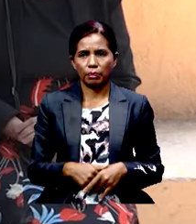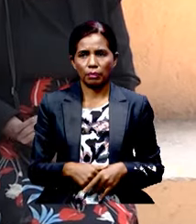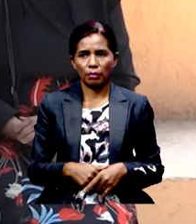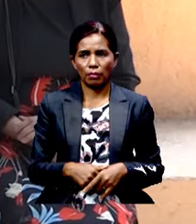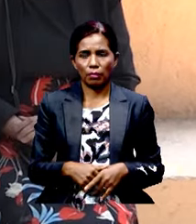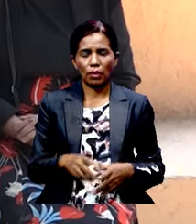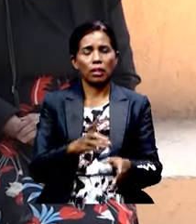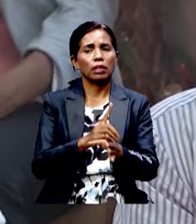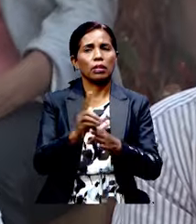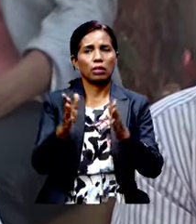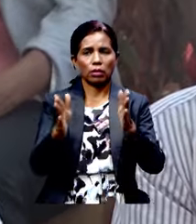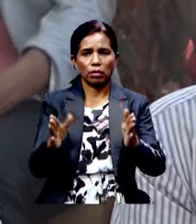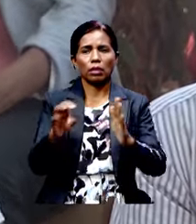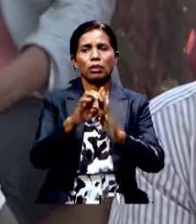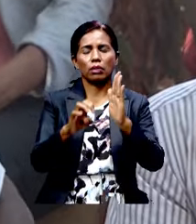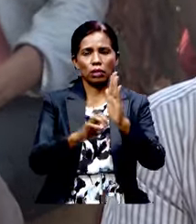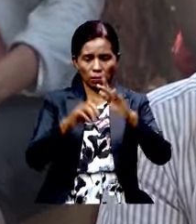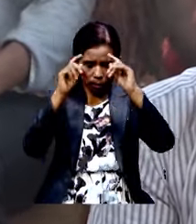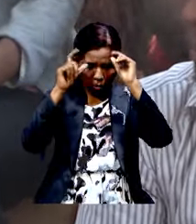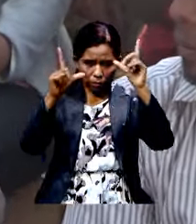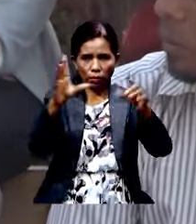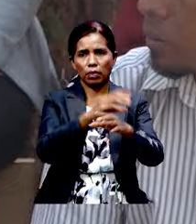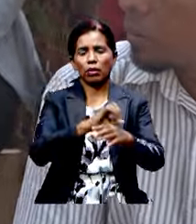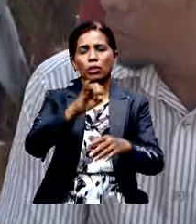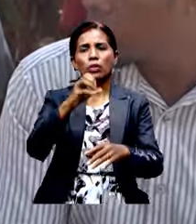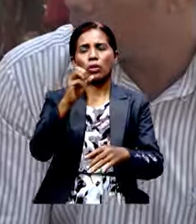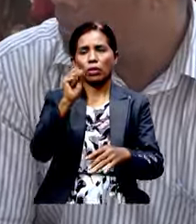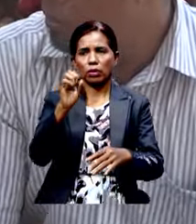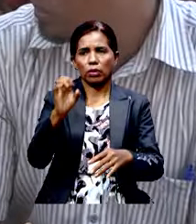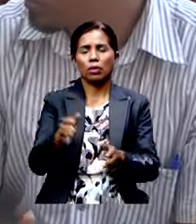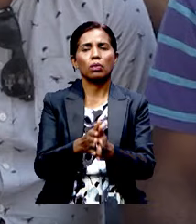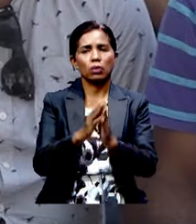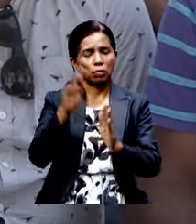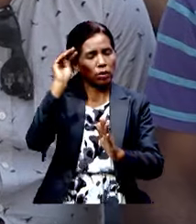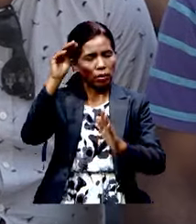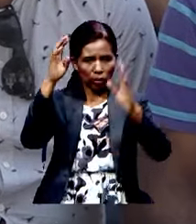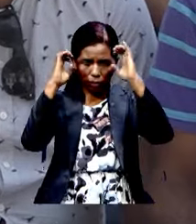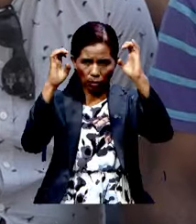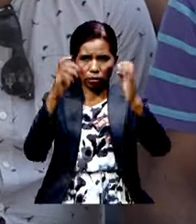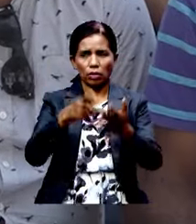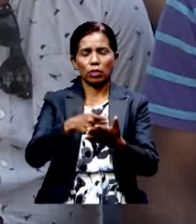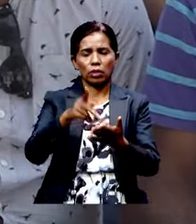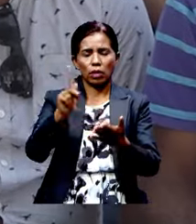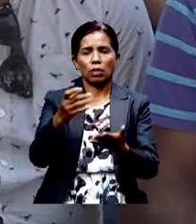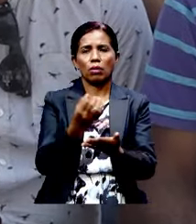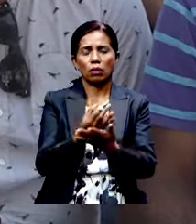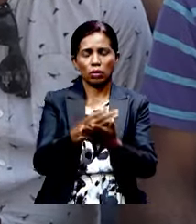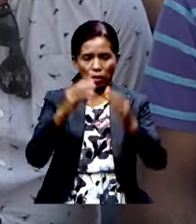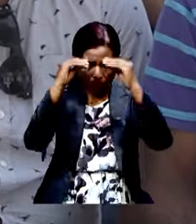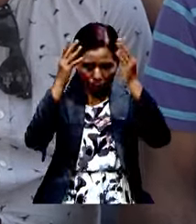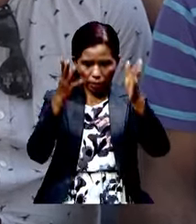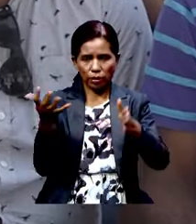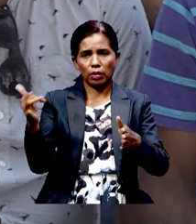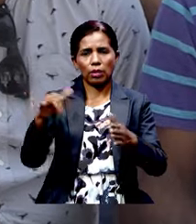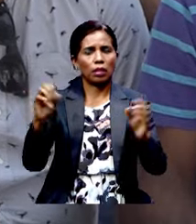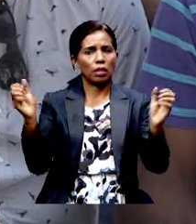Diretor Executivo Timor-Leste Coalition for Education, Zé Monteiro, russo Ministério da Educação, rodicelo indemnização para professor Cirane B,